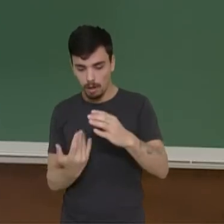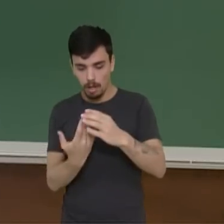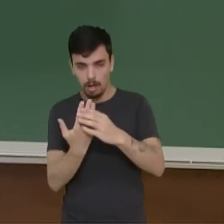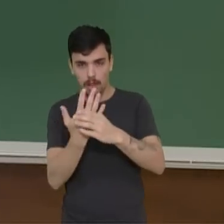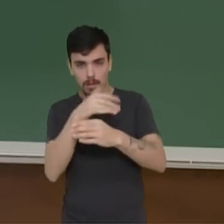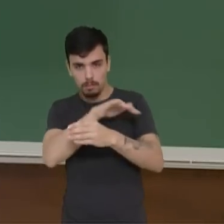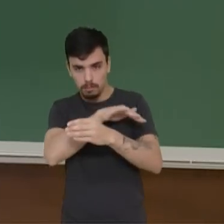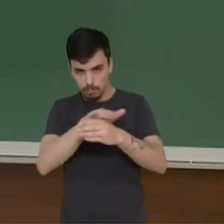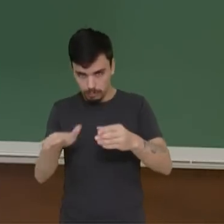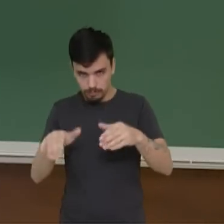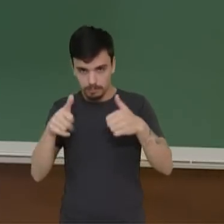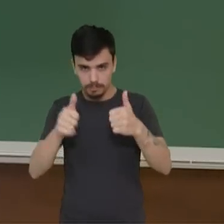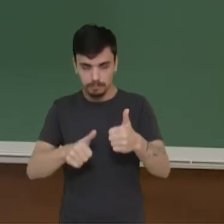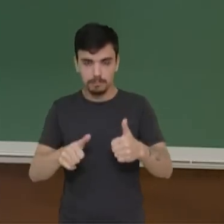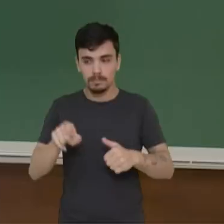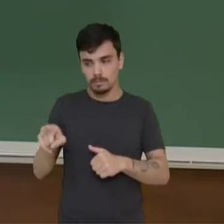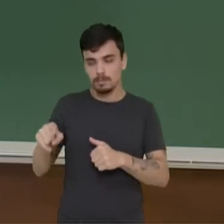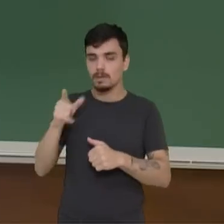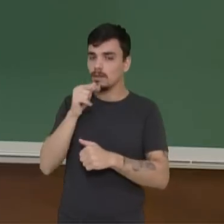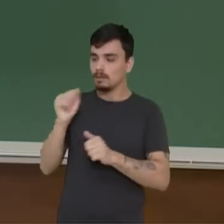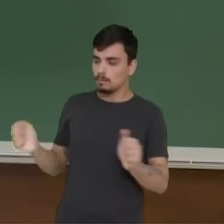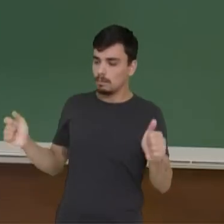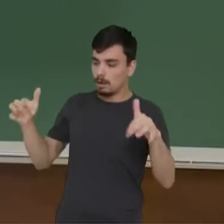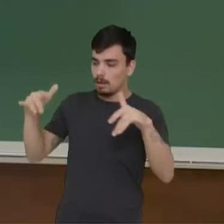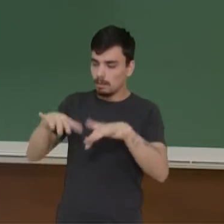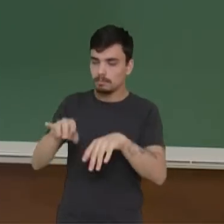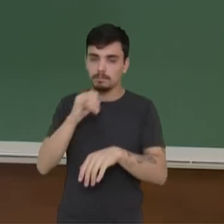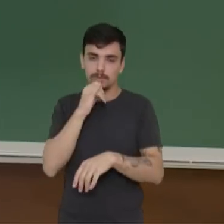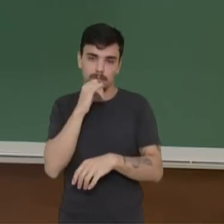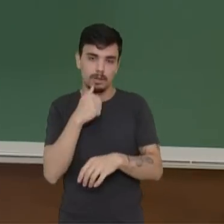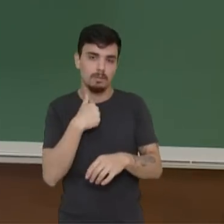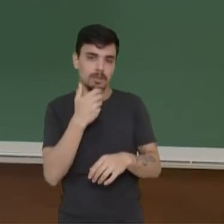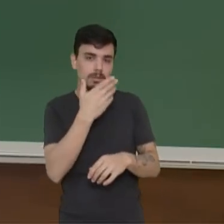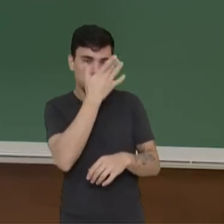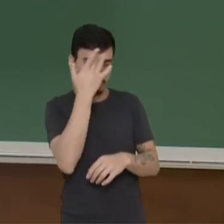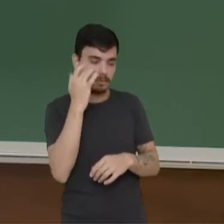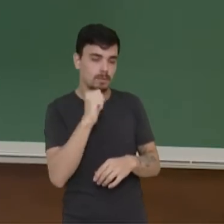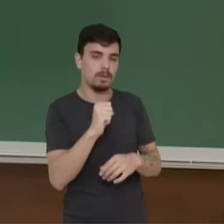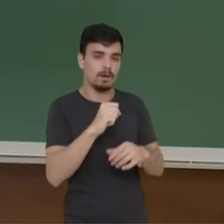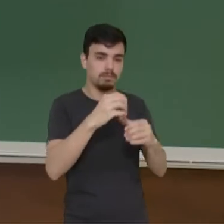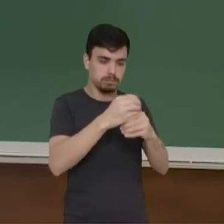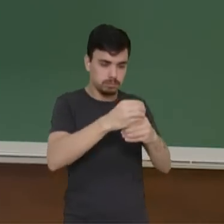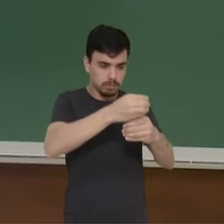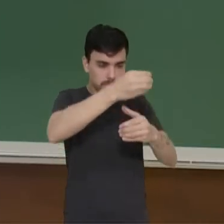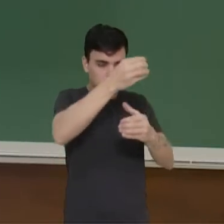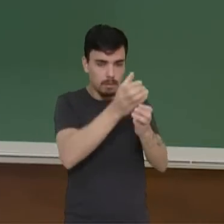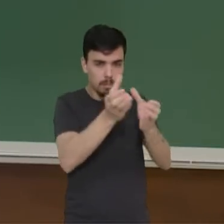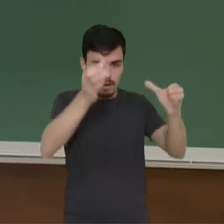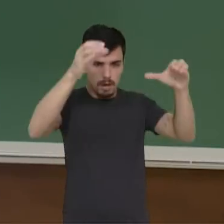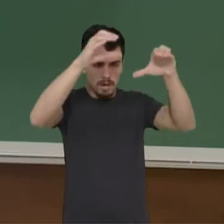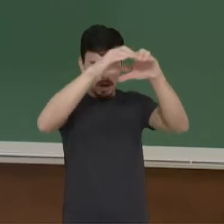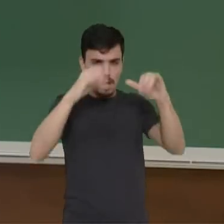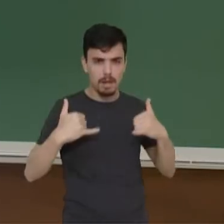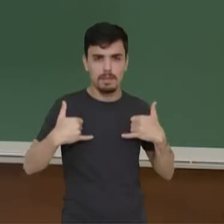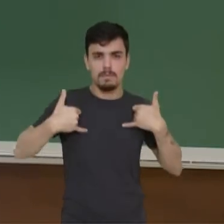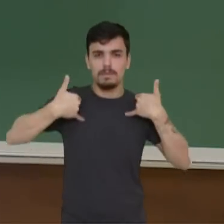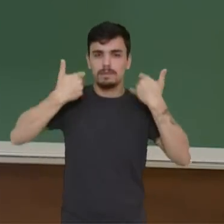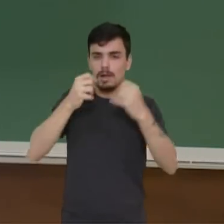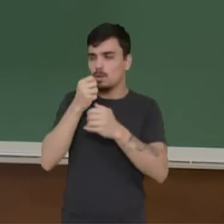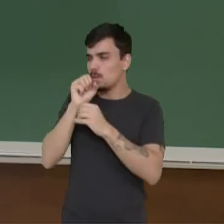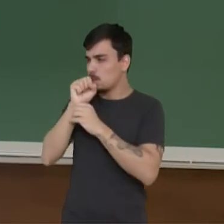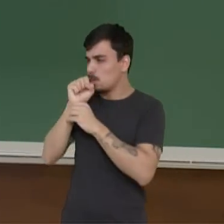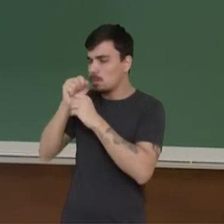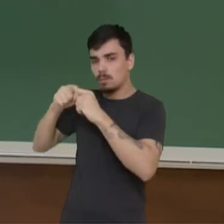da enchente, por água, né? Se eu peço para alguém encher um balão de aniversário, né? Aqueles balões de festa de aniversário, aquelas